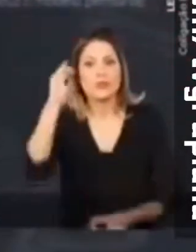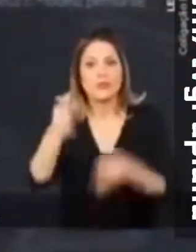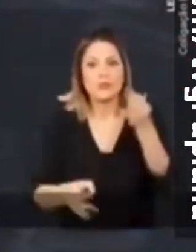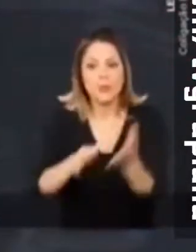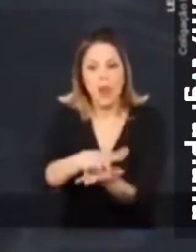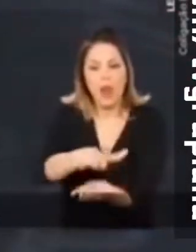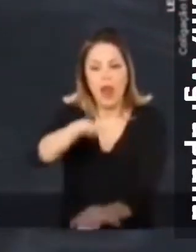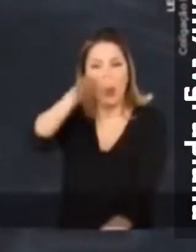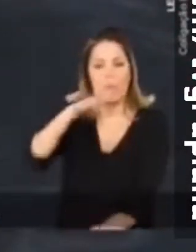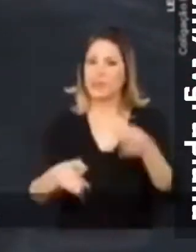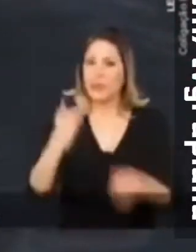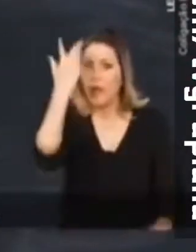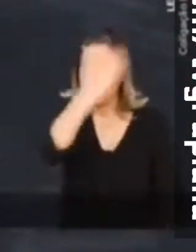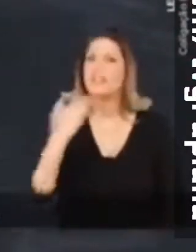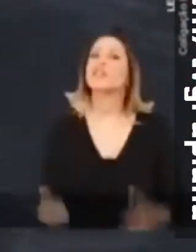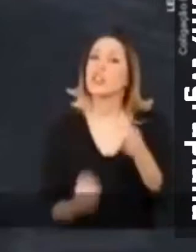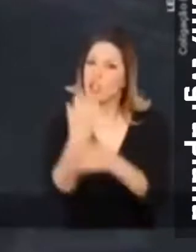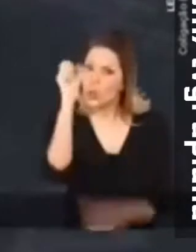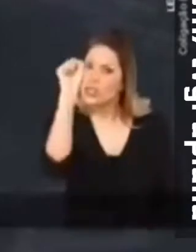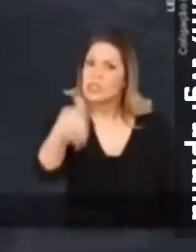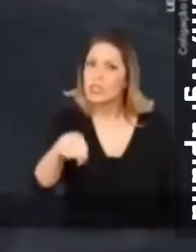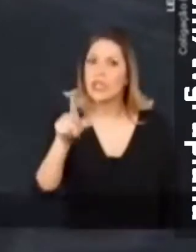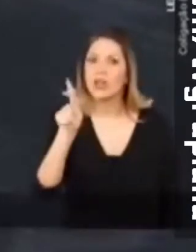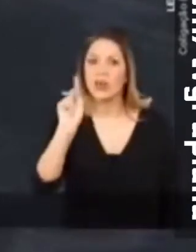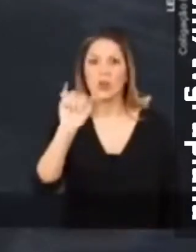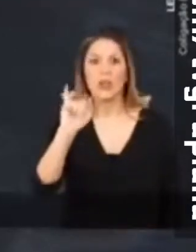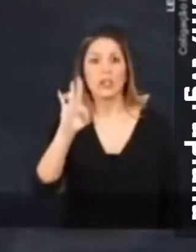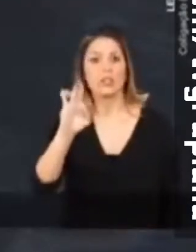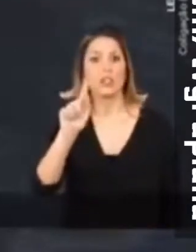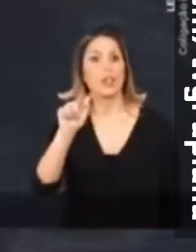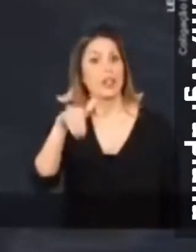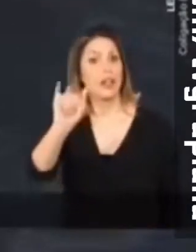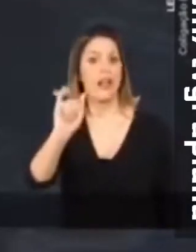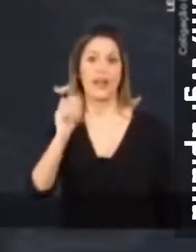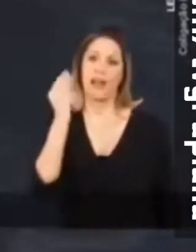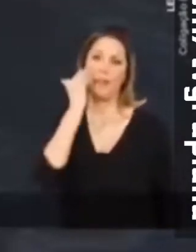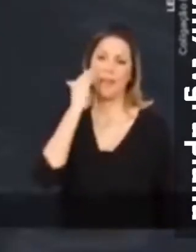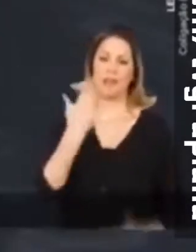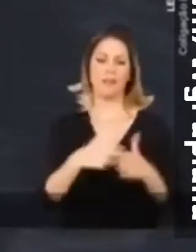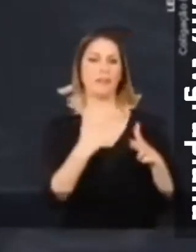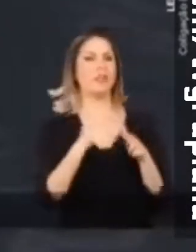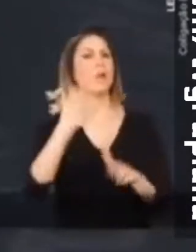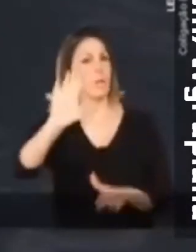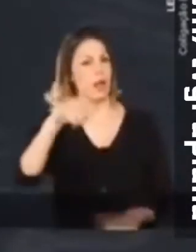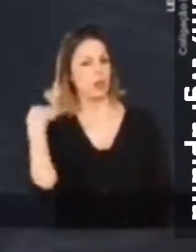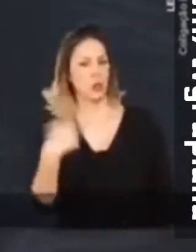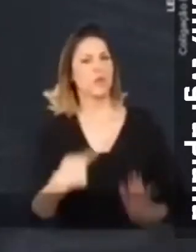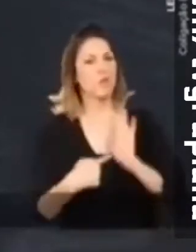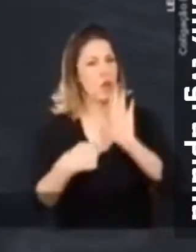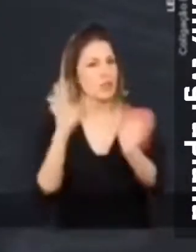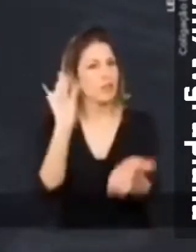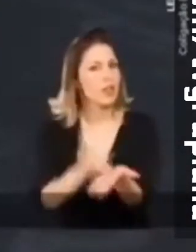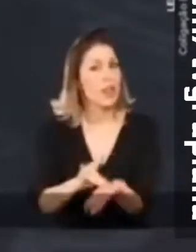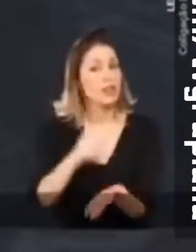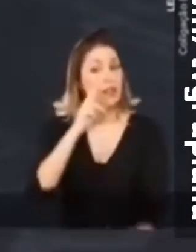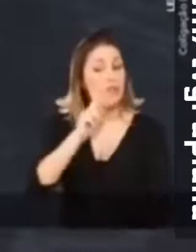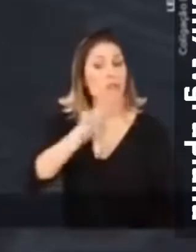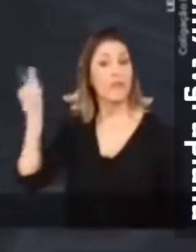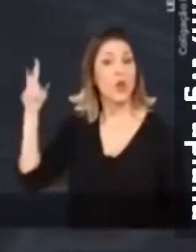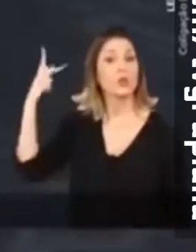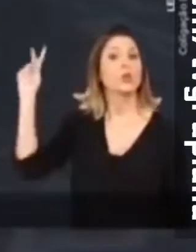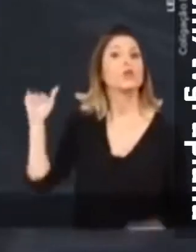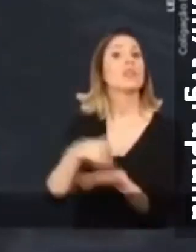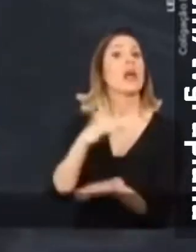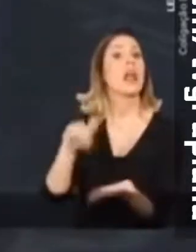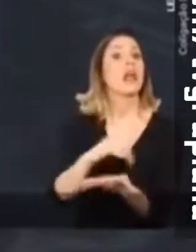30 processos da justiça. Haddad criou o kit gay e, por mais que ele tente esconder, a gente mostra a